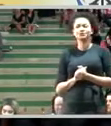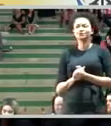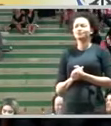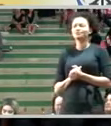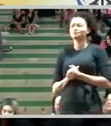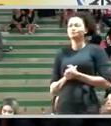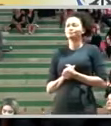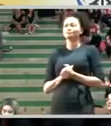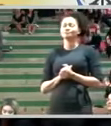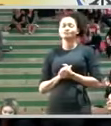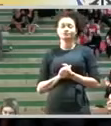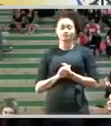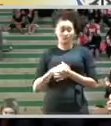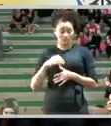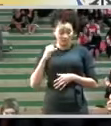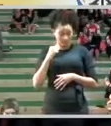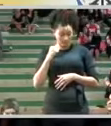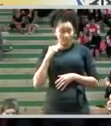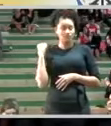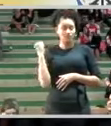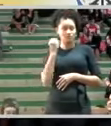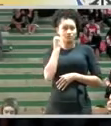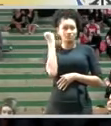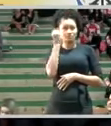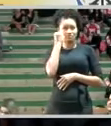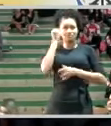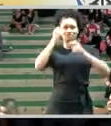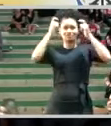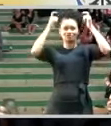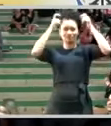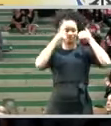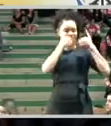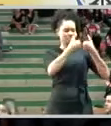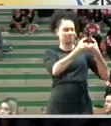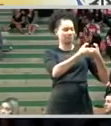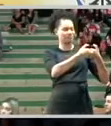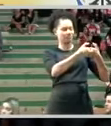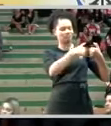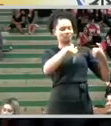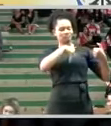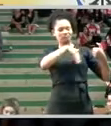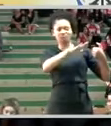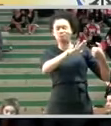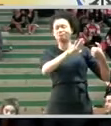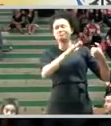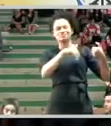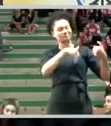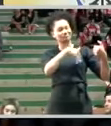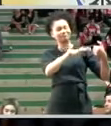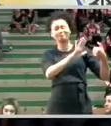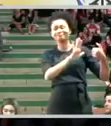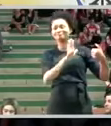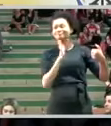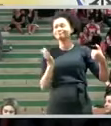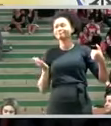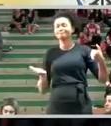E enquanto Saul reinou, a arca ficou abandonada em Kiriat Jearim.